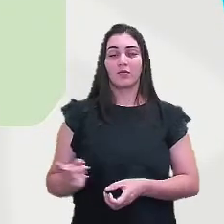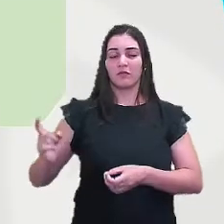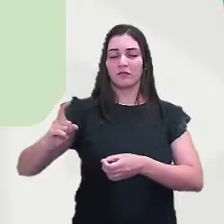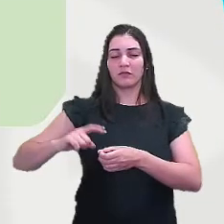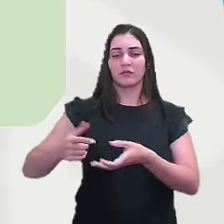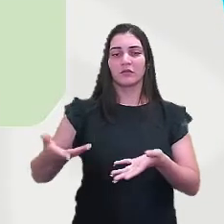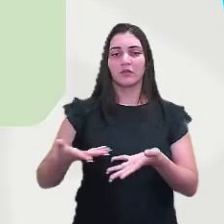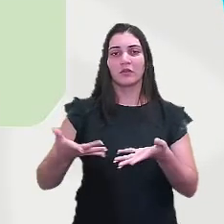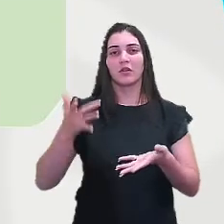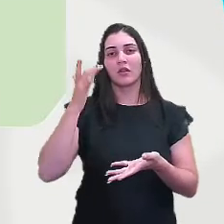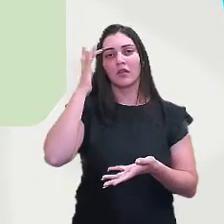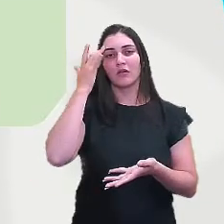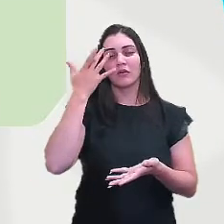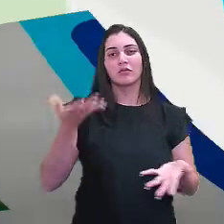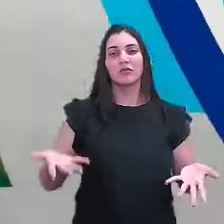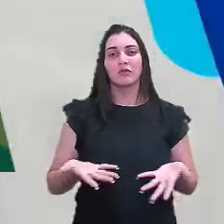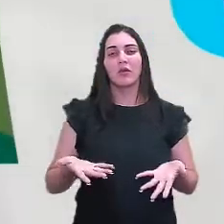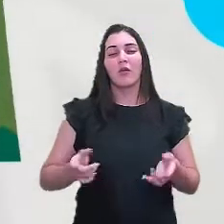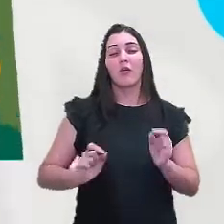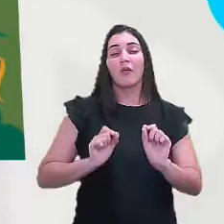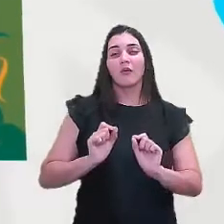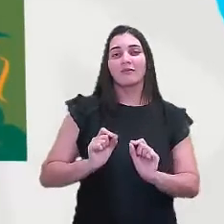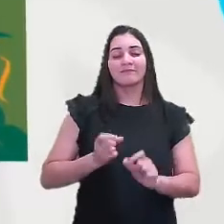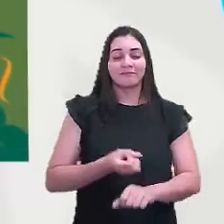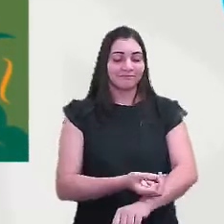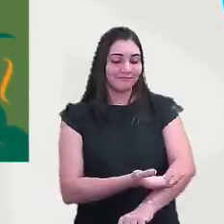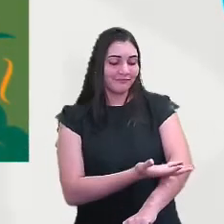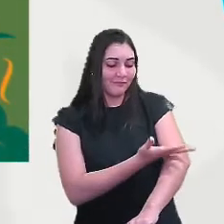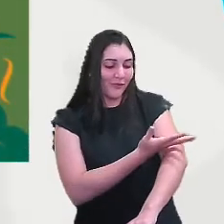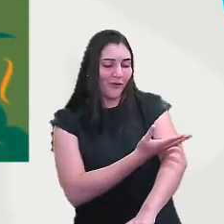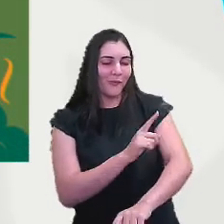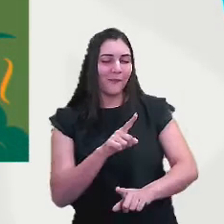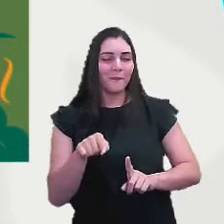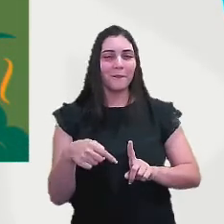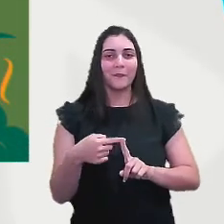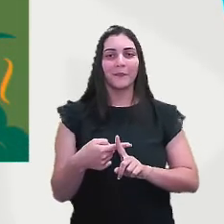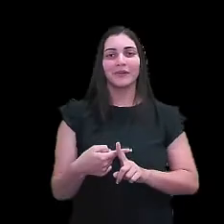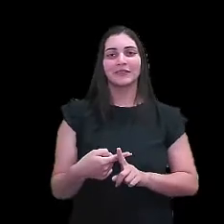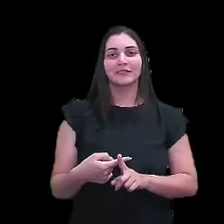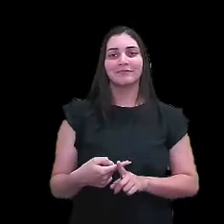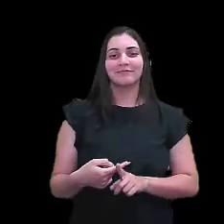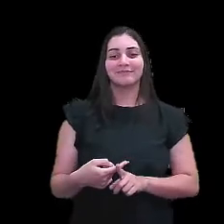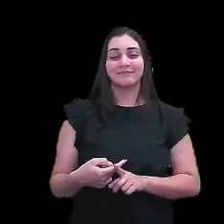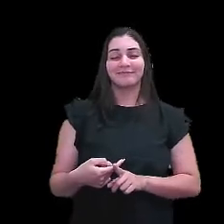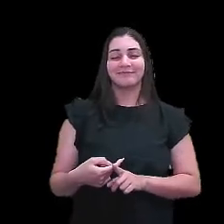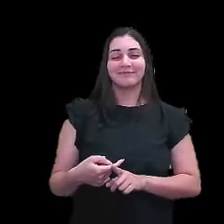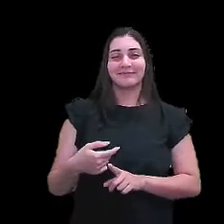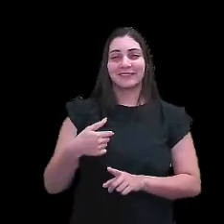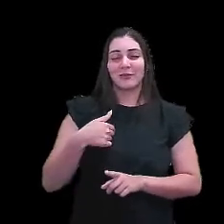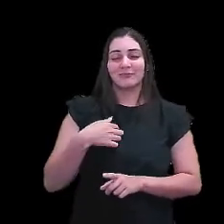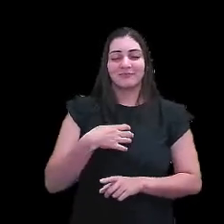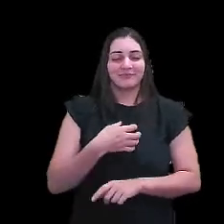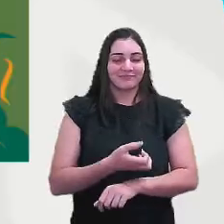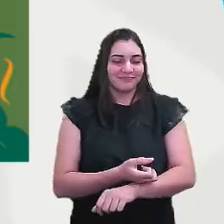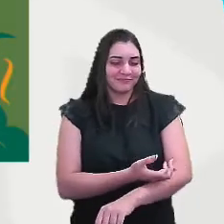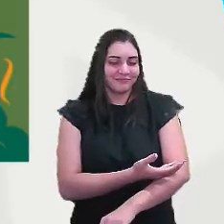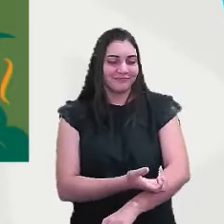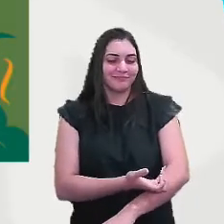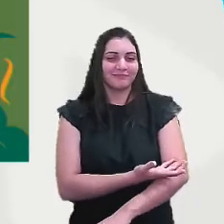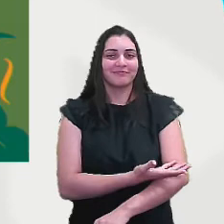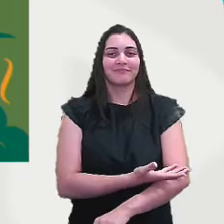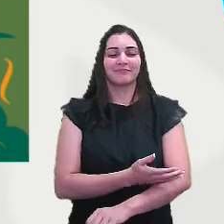gente. Eu acho que hoje, eu não sei se é emoção, mas a coisa que está meio sensível.